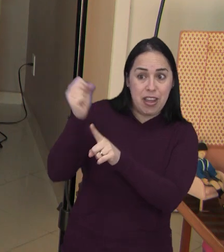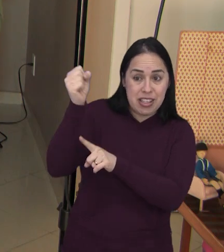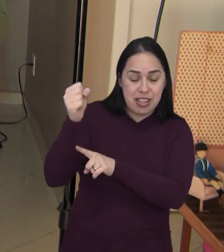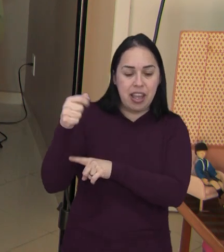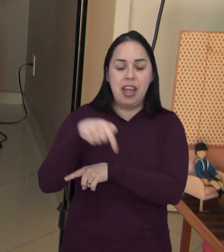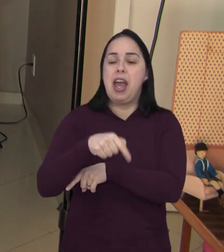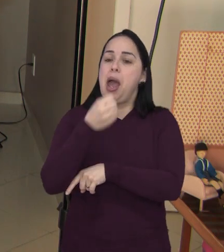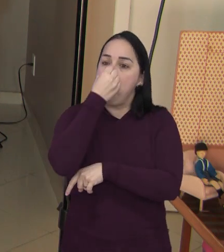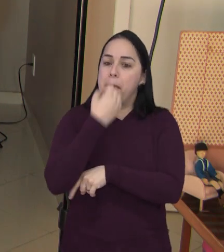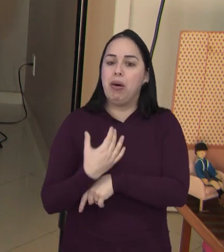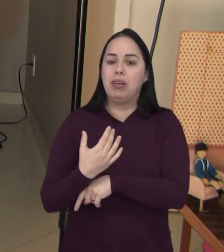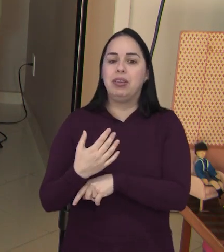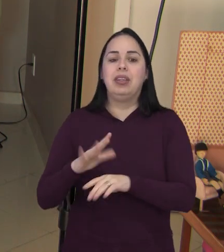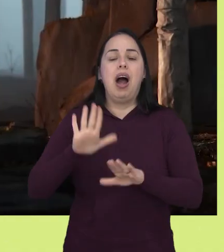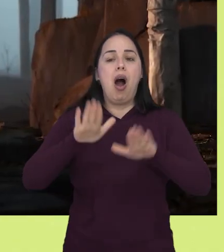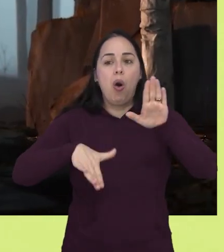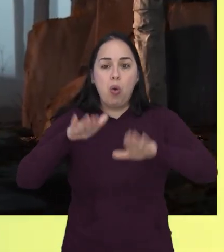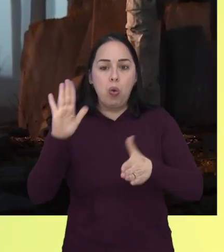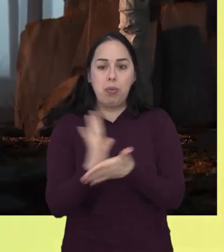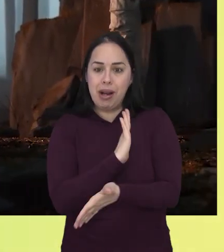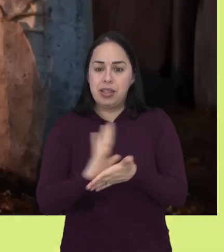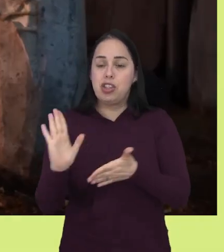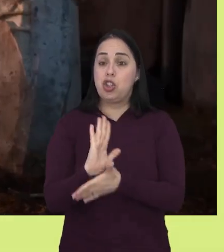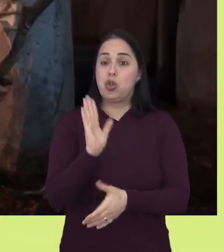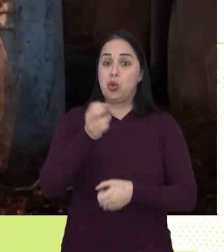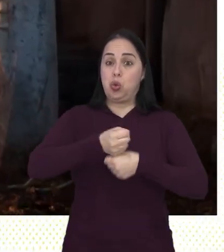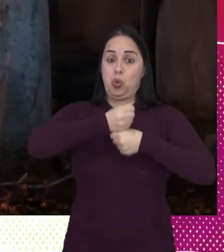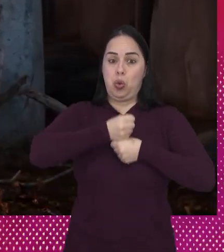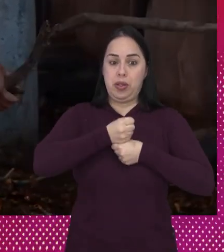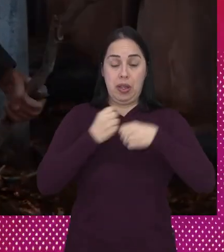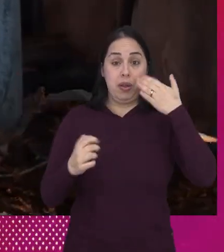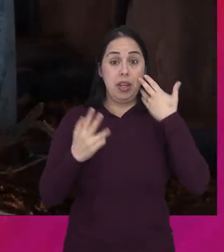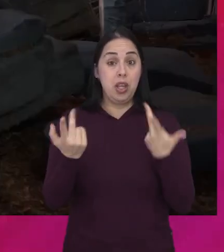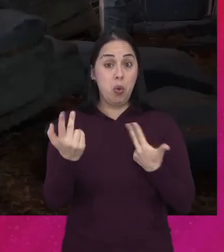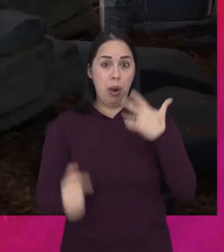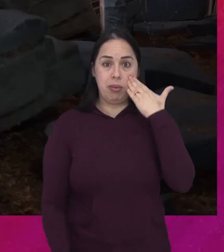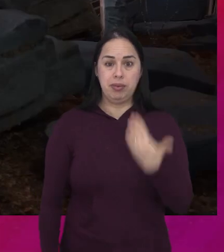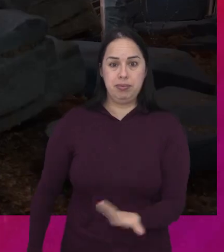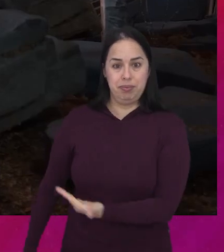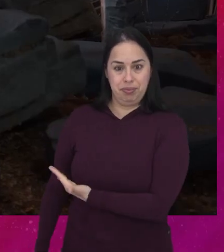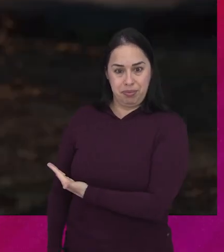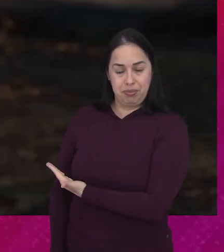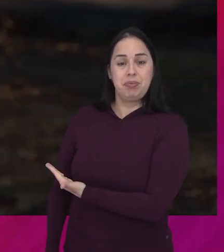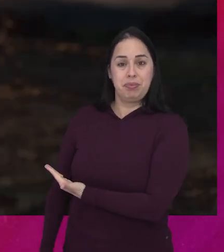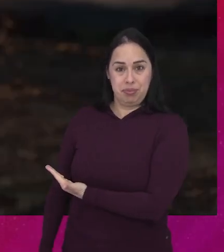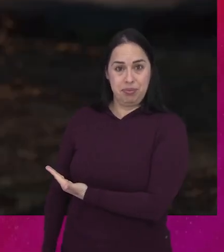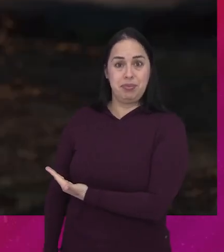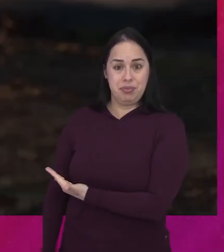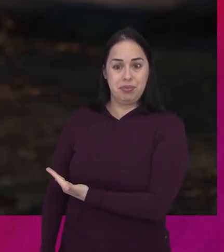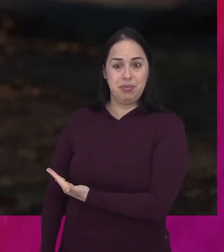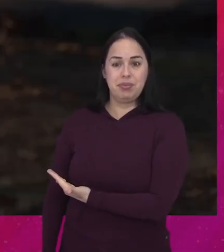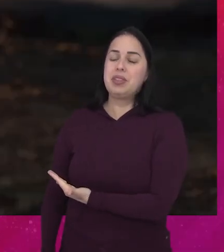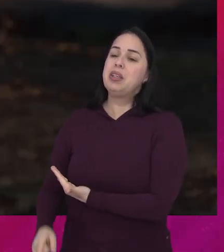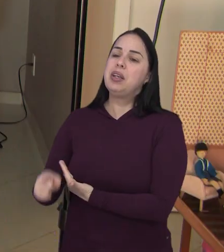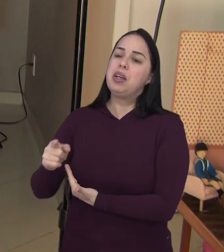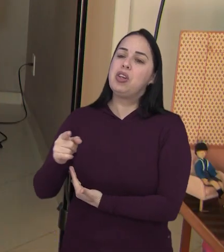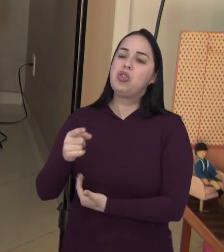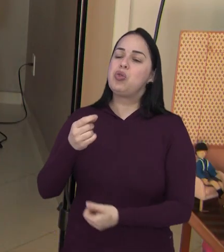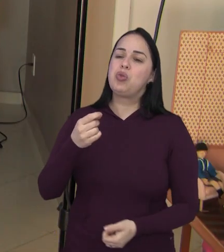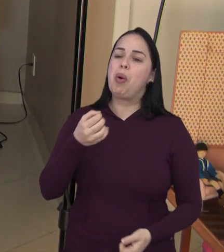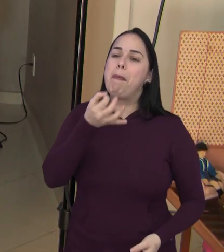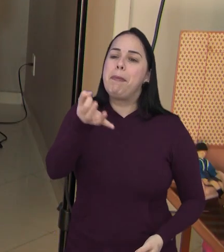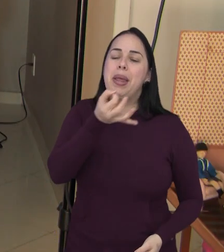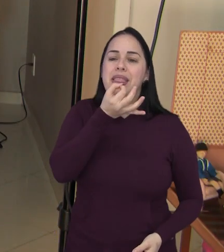grandes animações que chegam, por exemplo, no Oscar, que são premiadas no Oscar, como nós tivemos recentemente com o Pinóquio, se eu não me engano. Foi. Como é que é